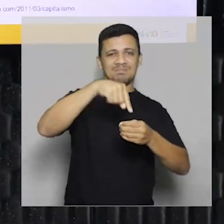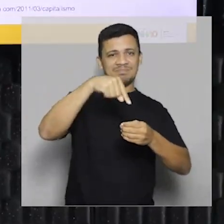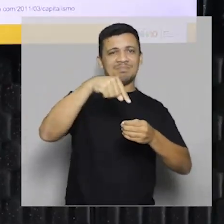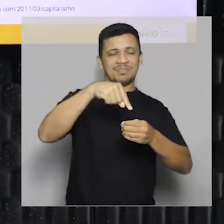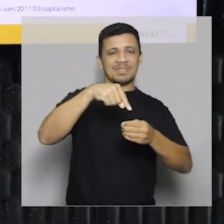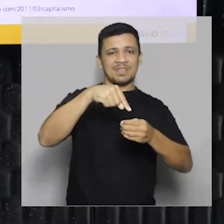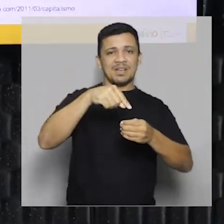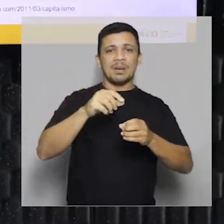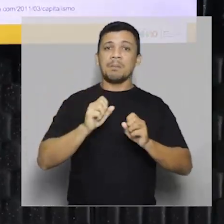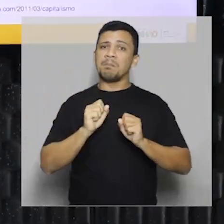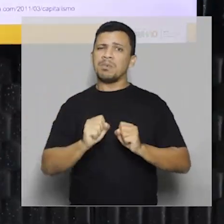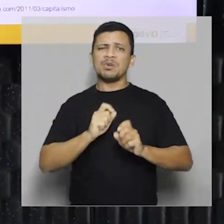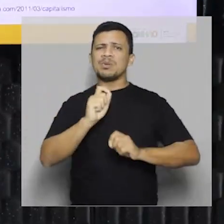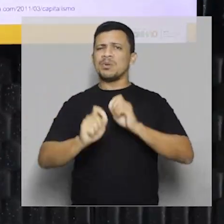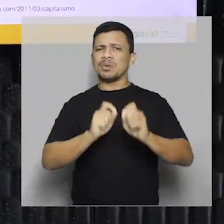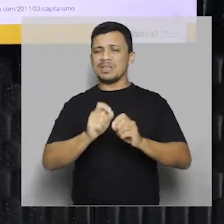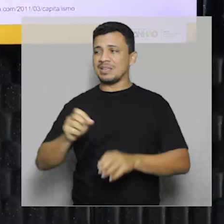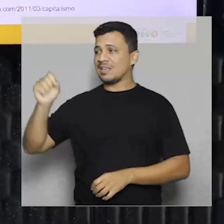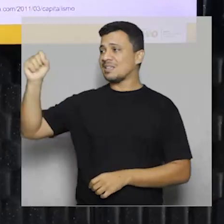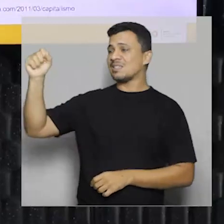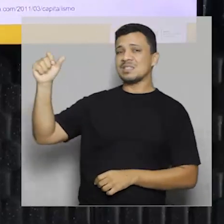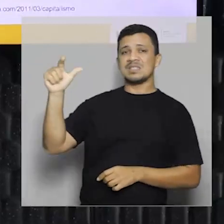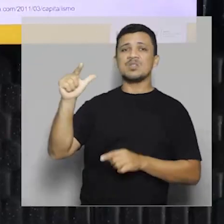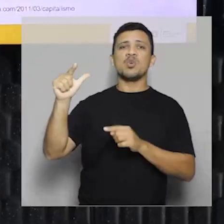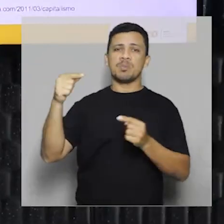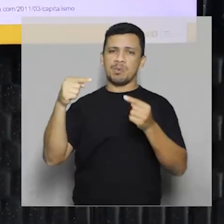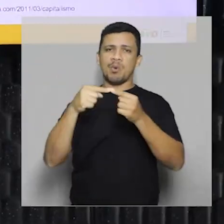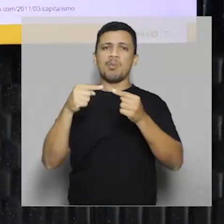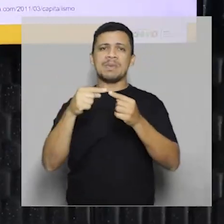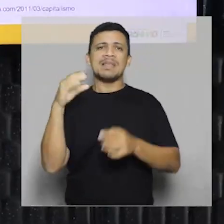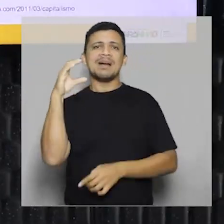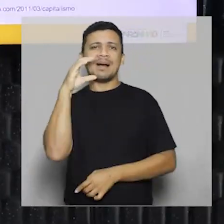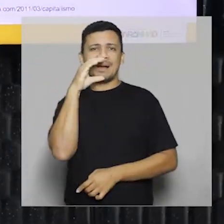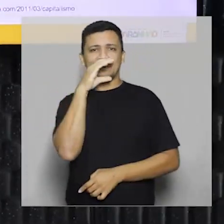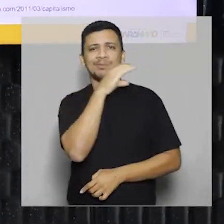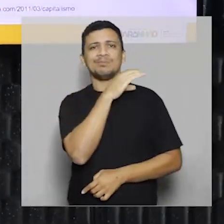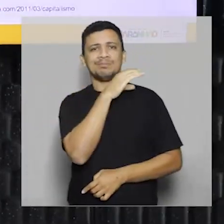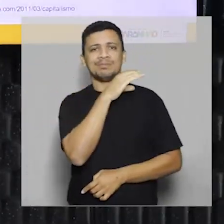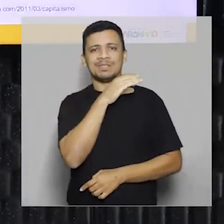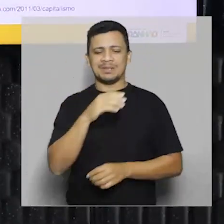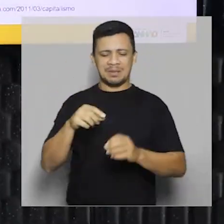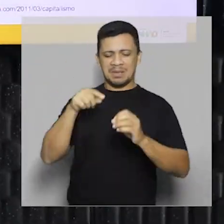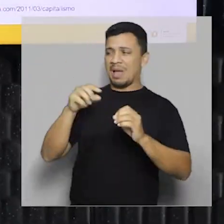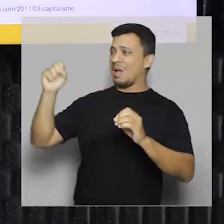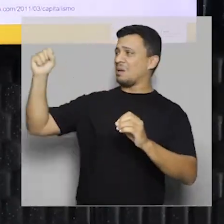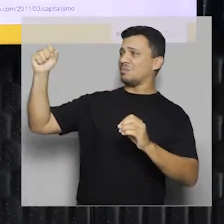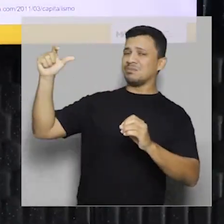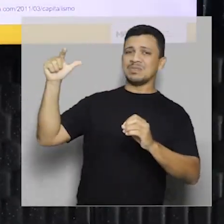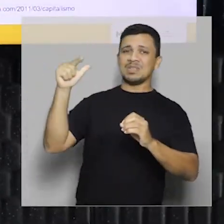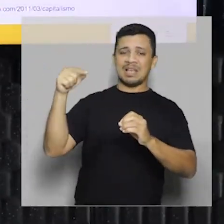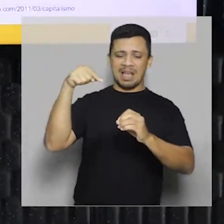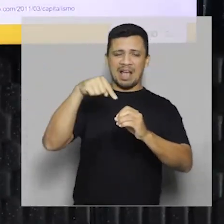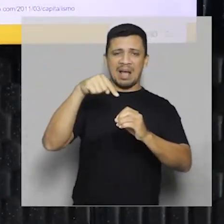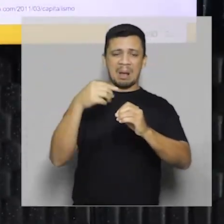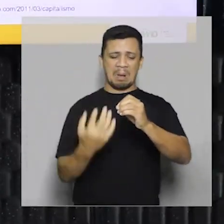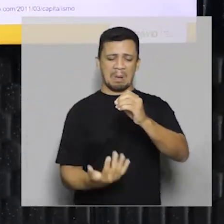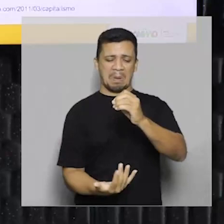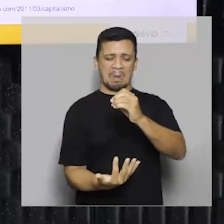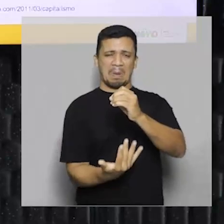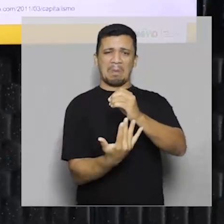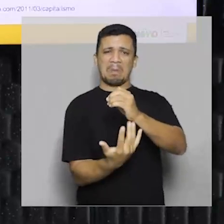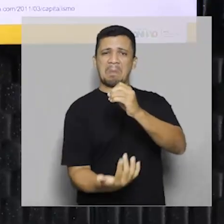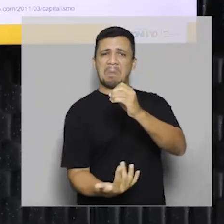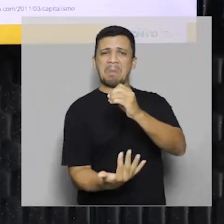solares a gente pode dizer que é sinônimo de calor então esses raios sendo retidos aqui